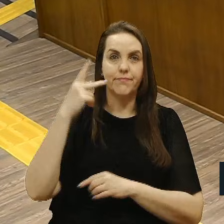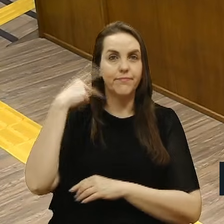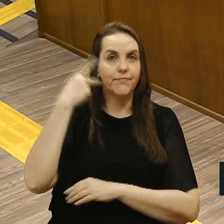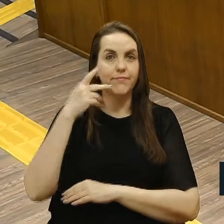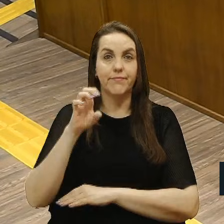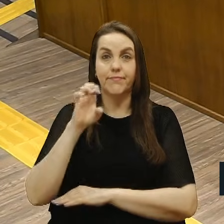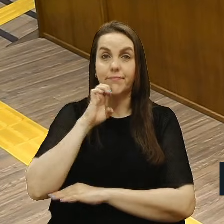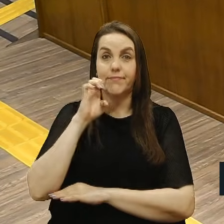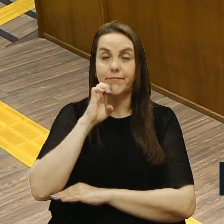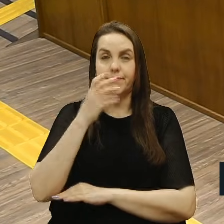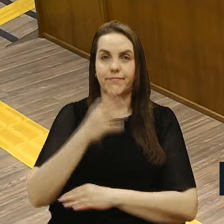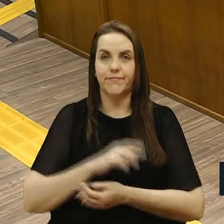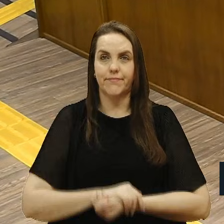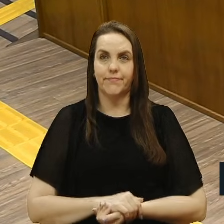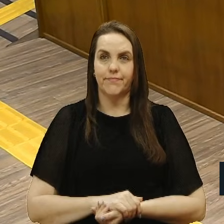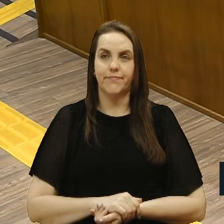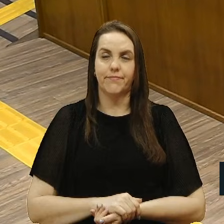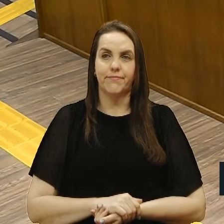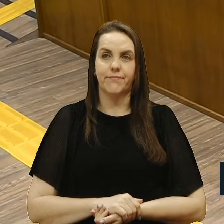Tela Balardim,